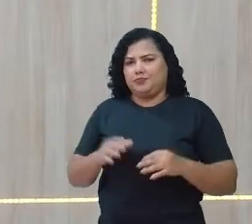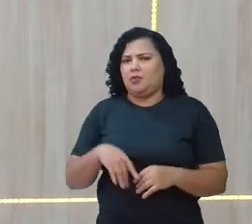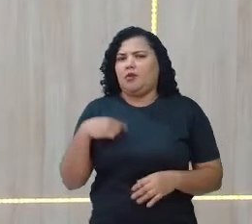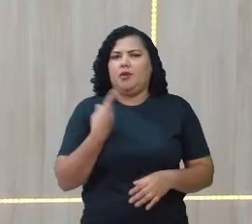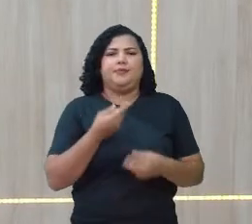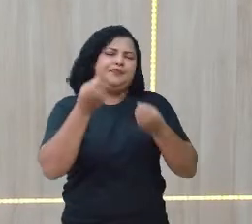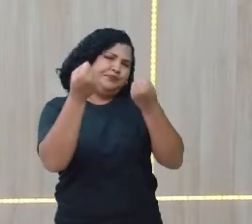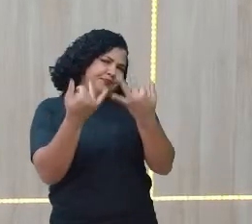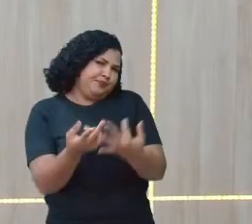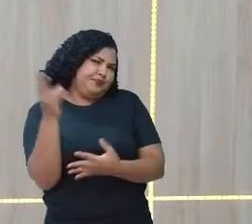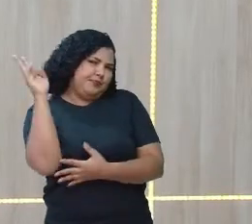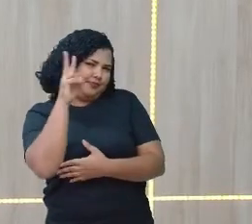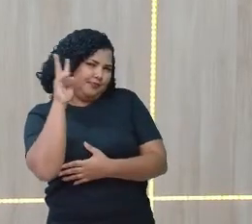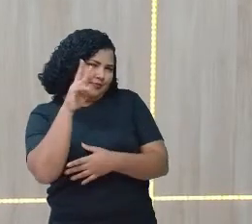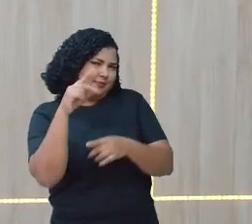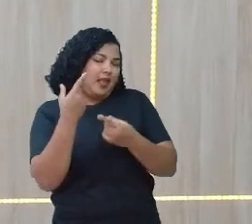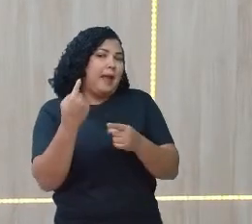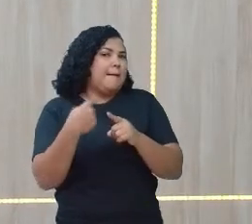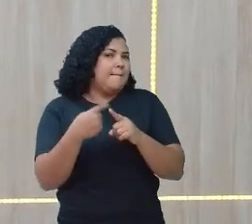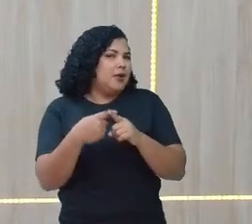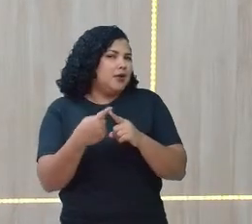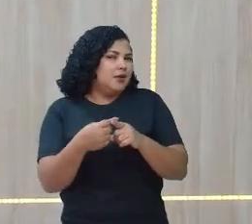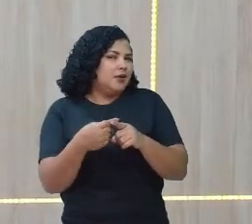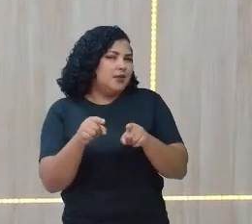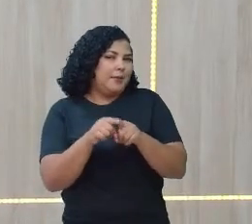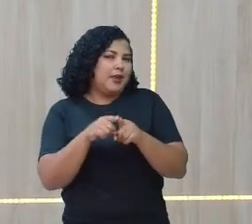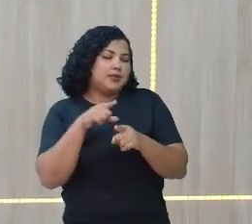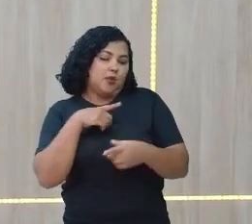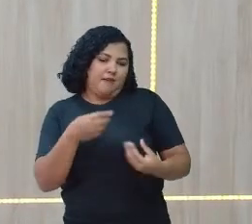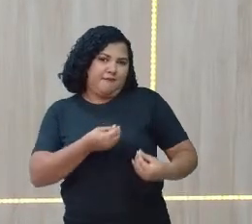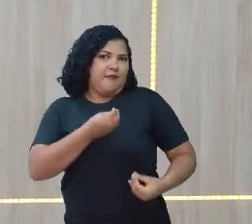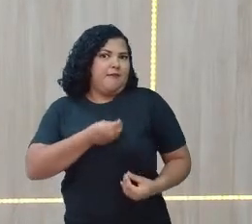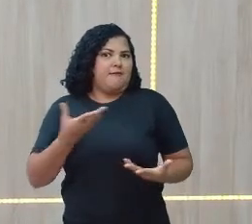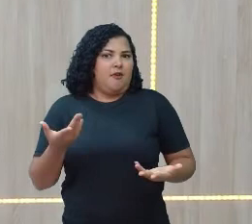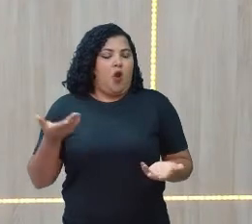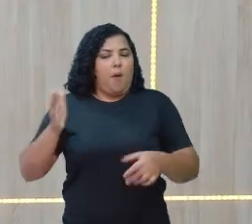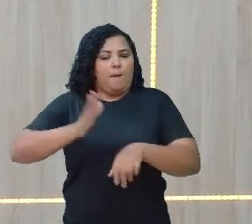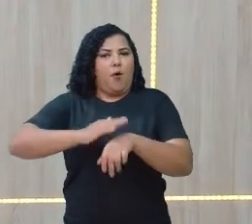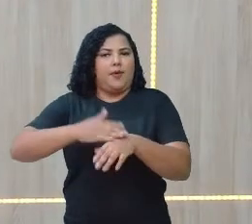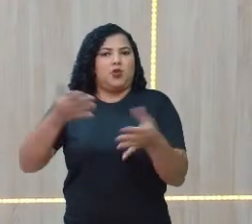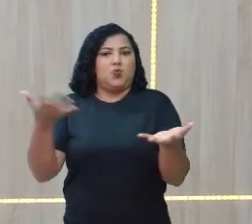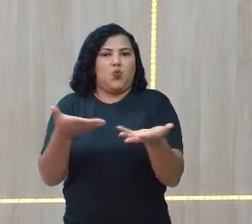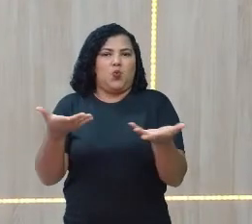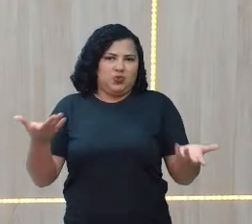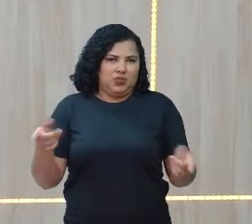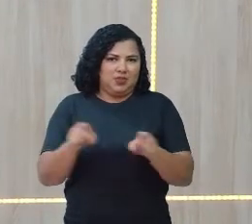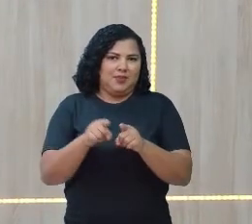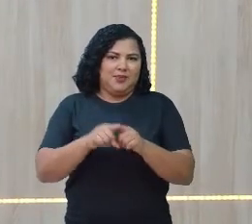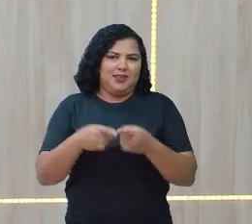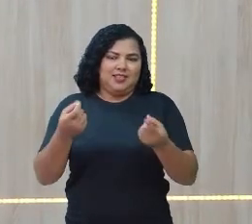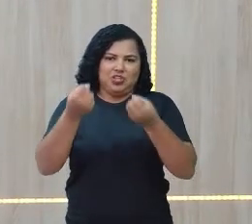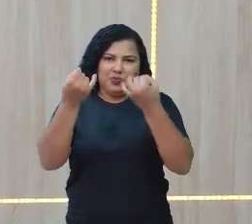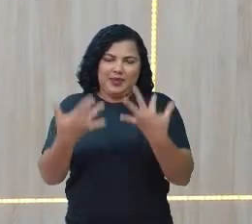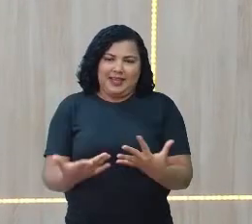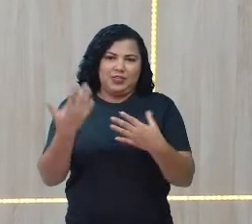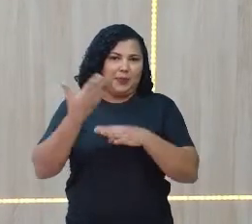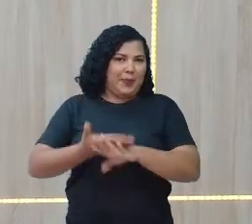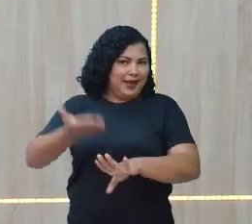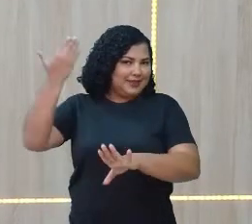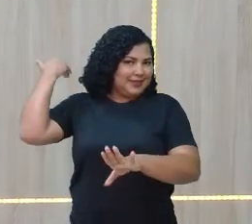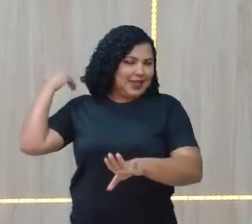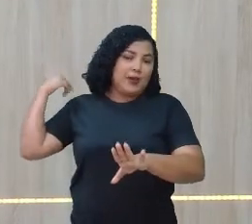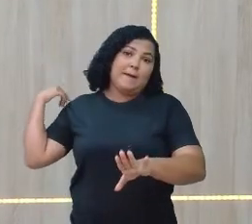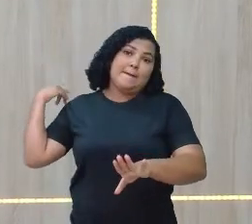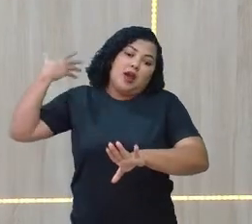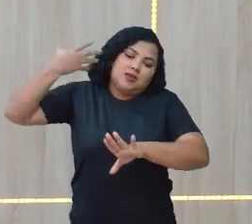aqui de história, mas a gente está falando, né, a história é isso, né, é muito viva. A gente está falando sobre um período do passado, mas que é um